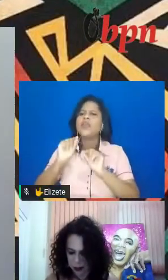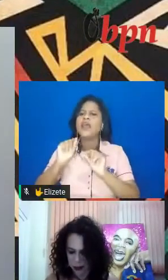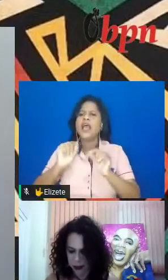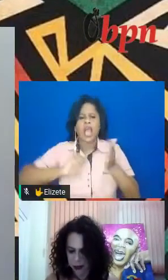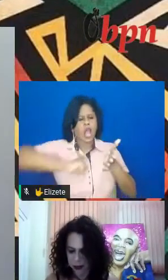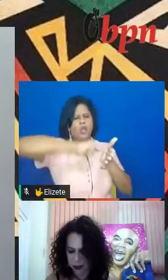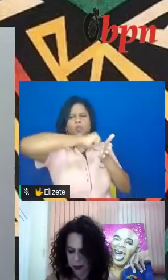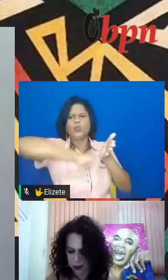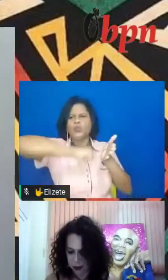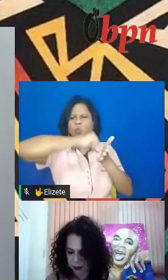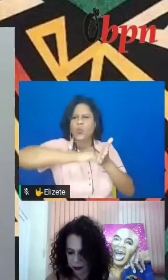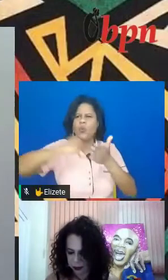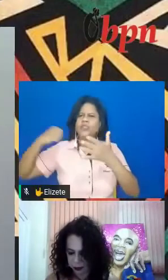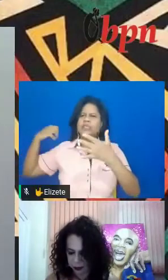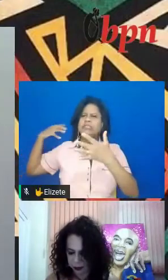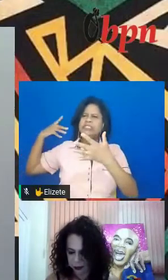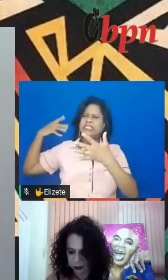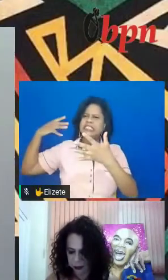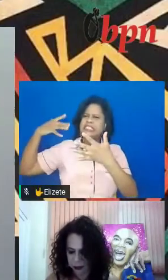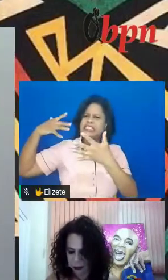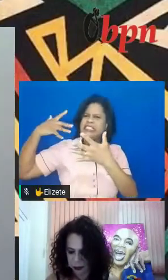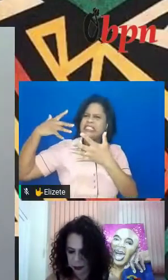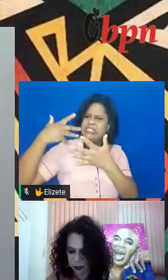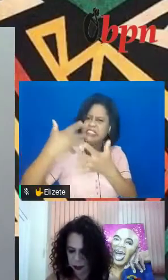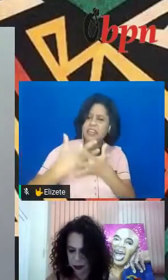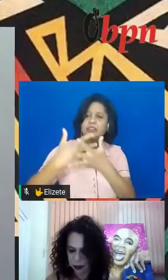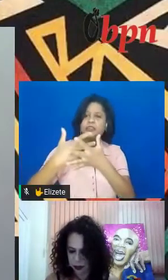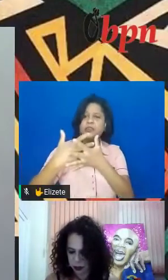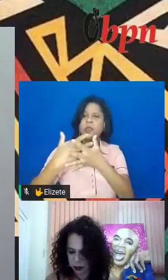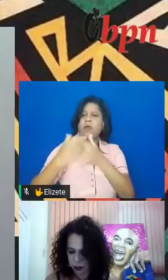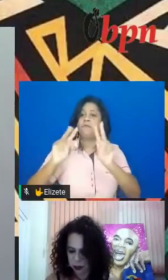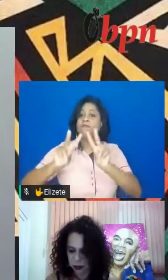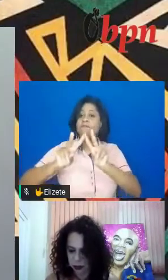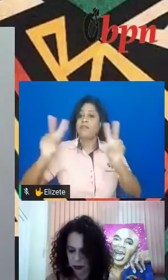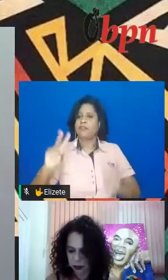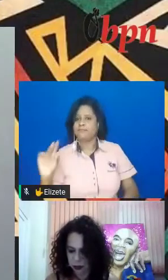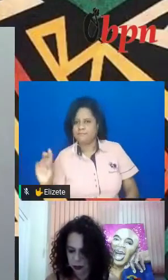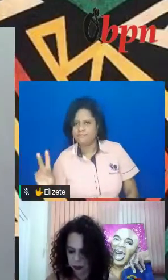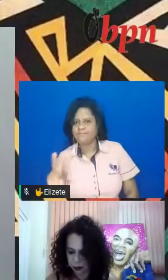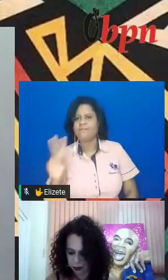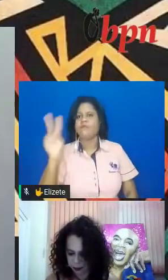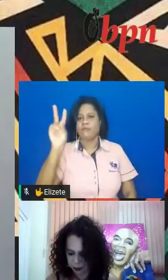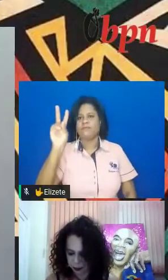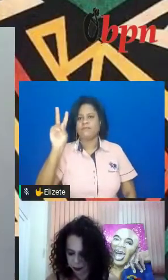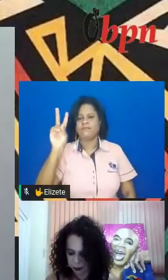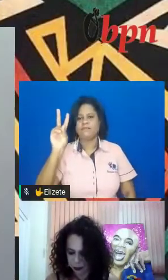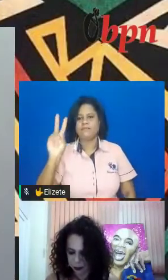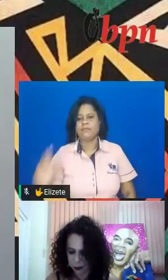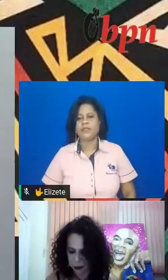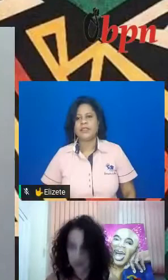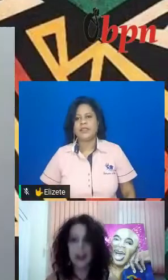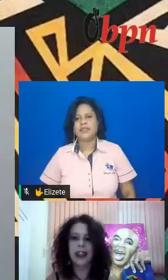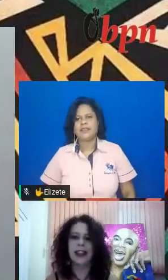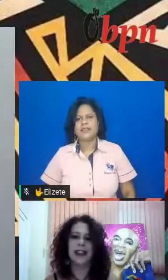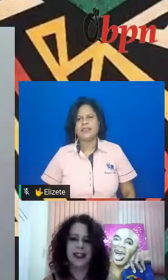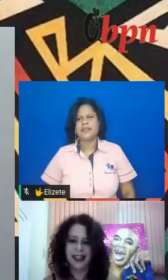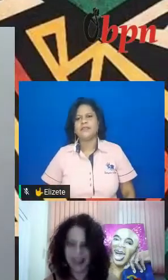nossa trajetória vale a pena. E se, por um lado, nós